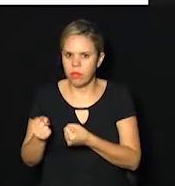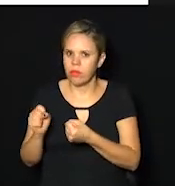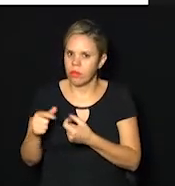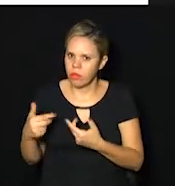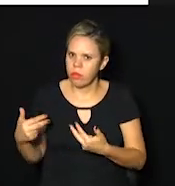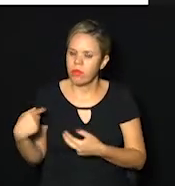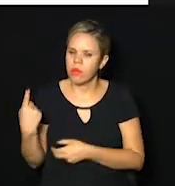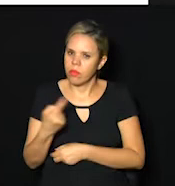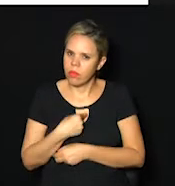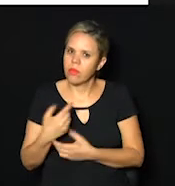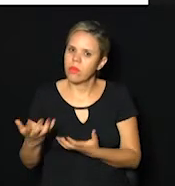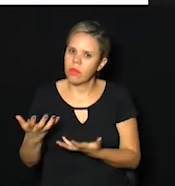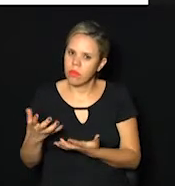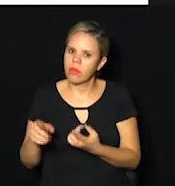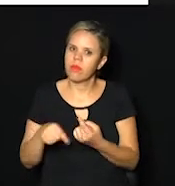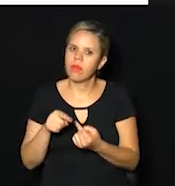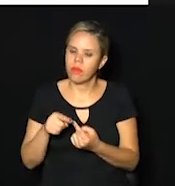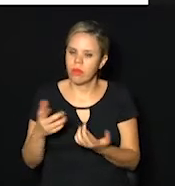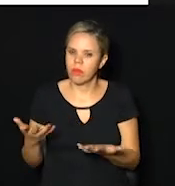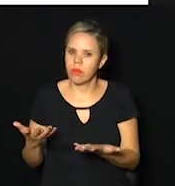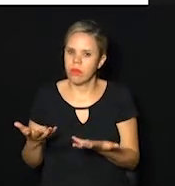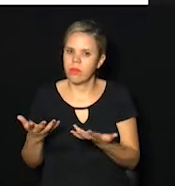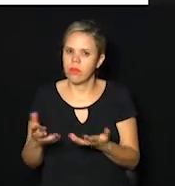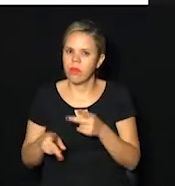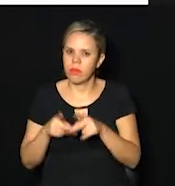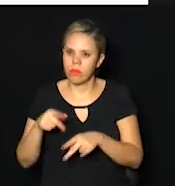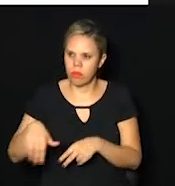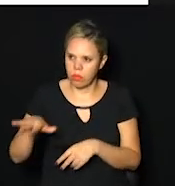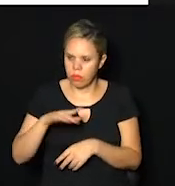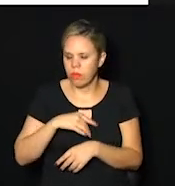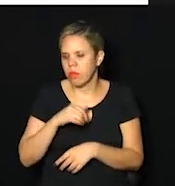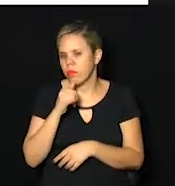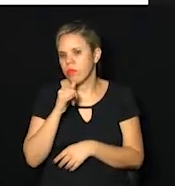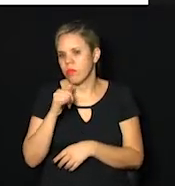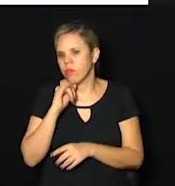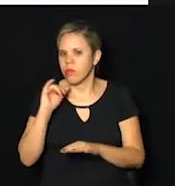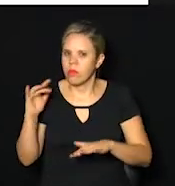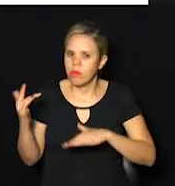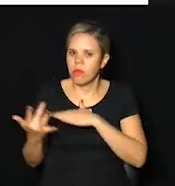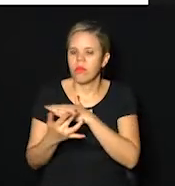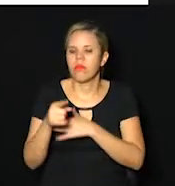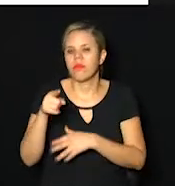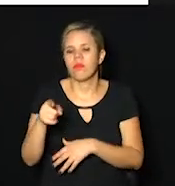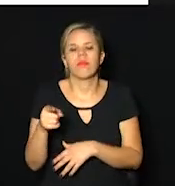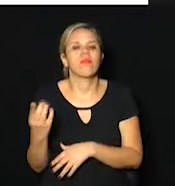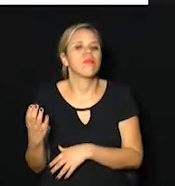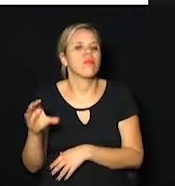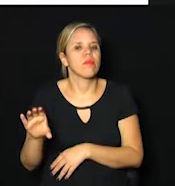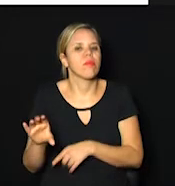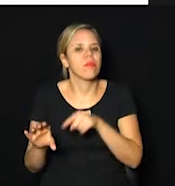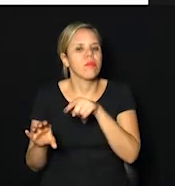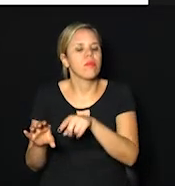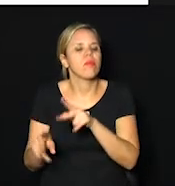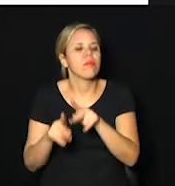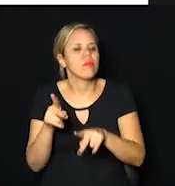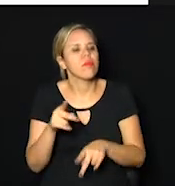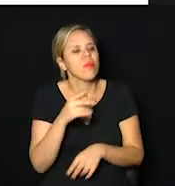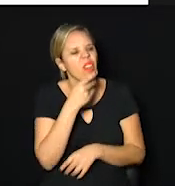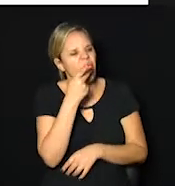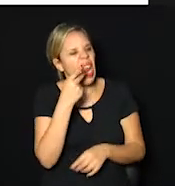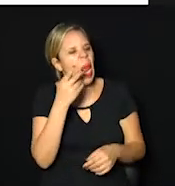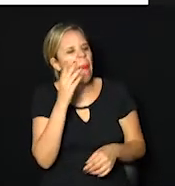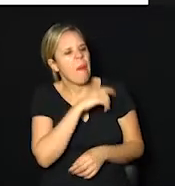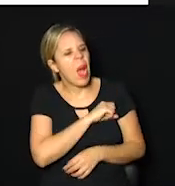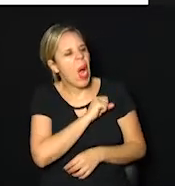gente quer atingir. Defesa é quando as pessoas, por exemplo, nas redes sociais, você bota alguma coisa lá, alguém vai lá e fala mal do que